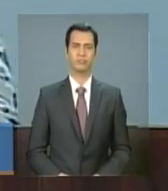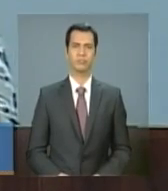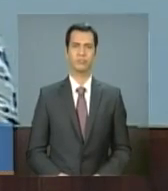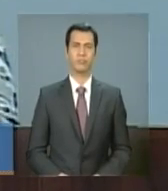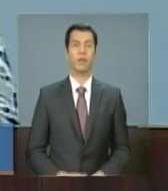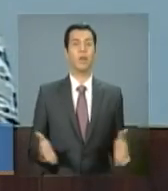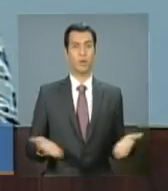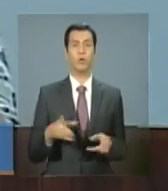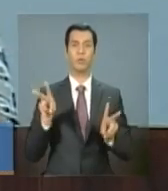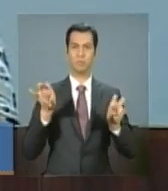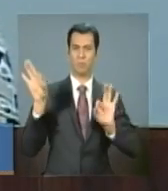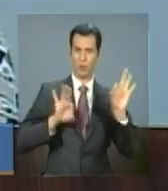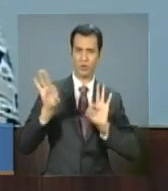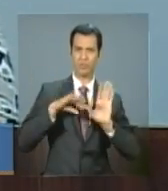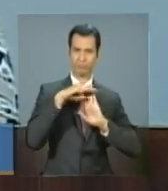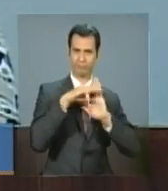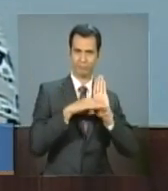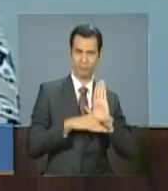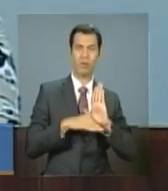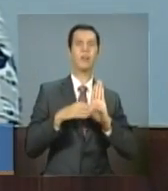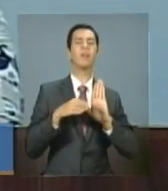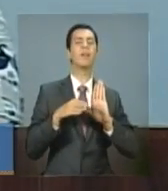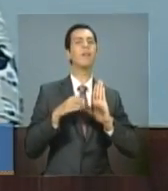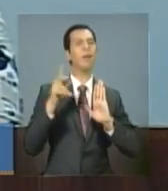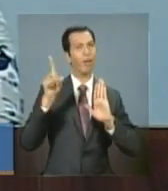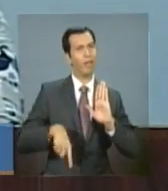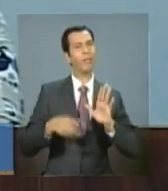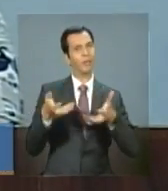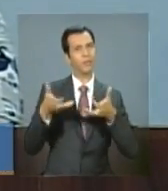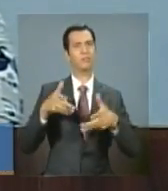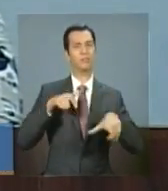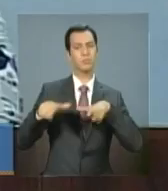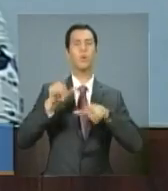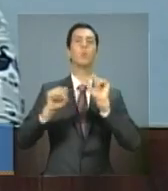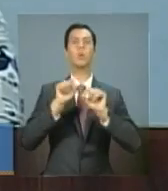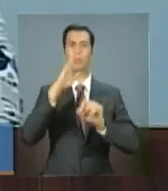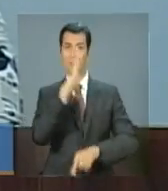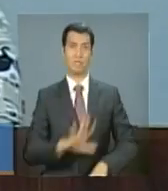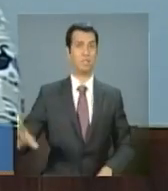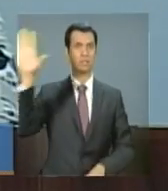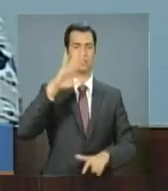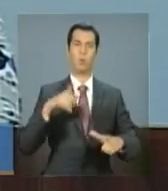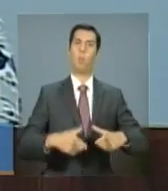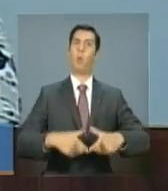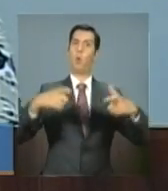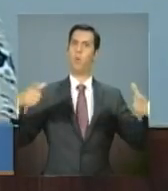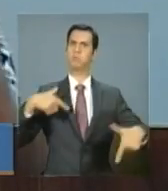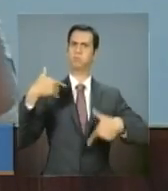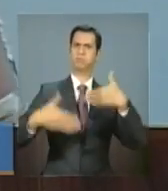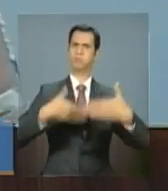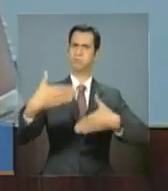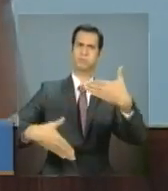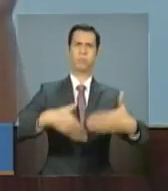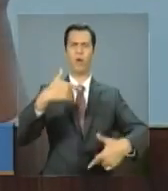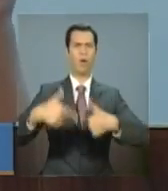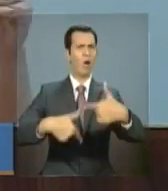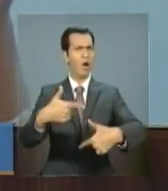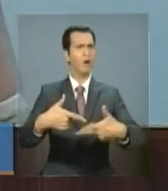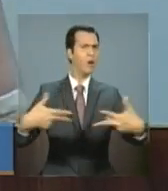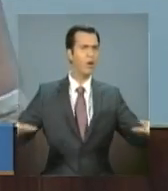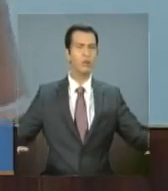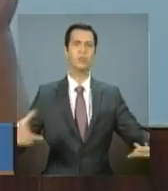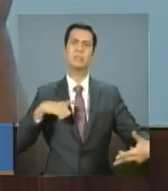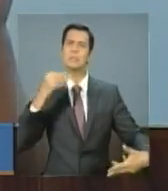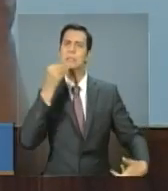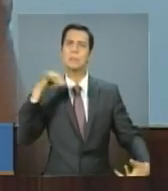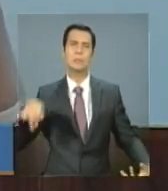vai buscar exatamente trabalhar com essa ideia. Nós temos um Brasil que cresce, um Brasil cheio de oportunidades, e, paralelo a ele, nós